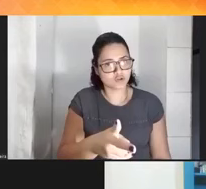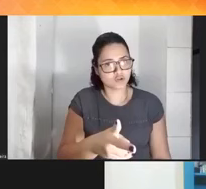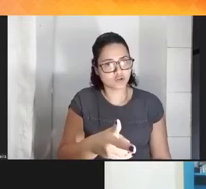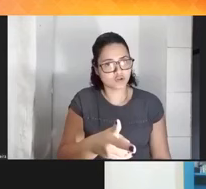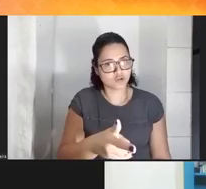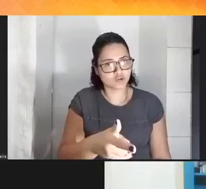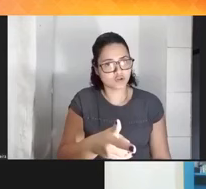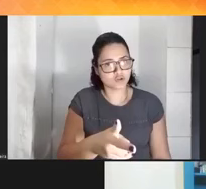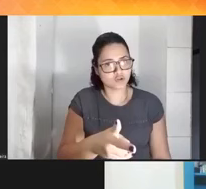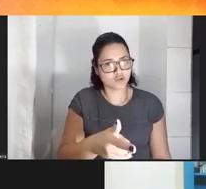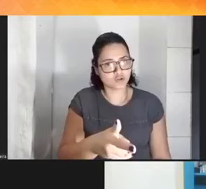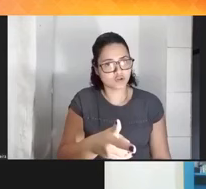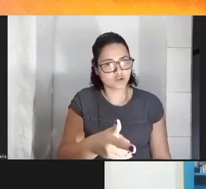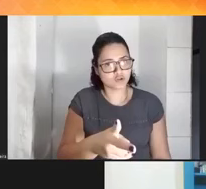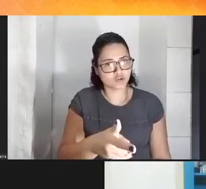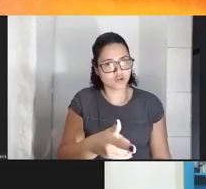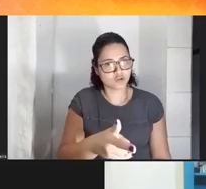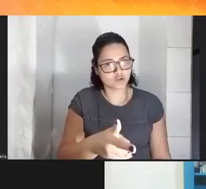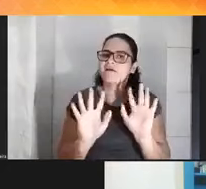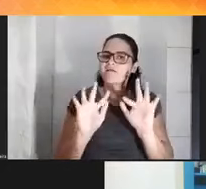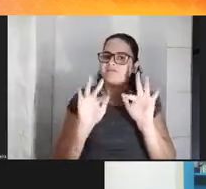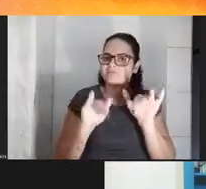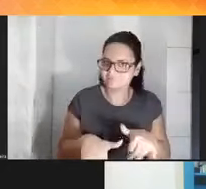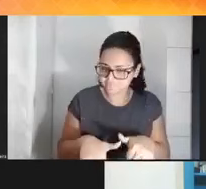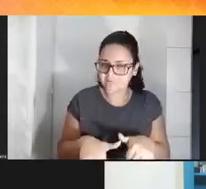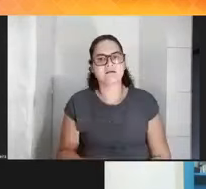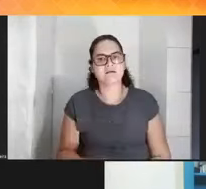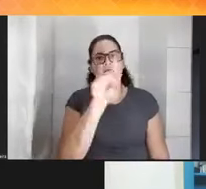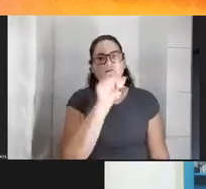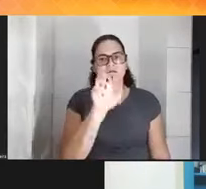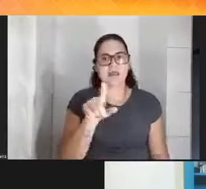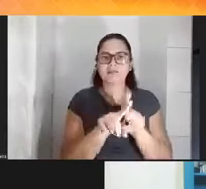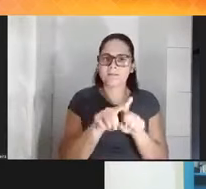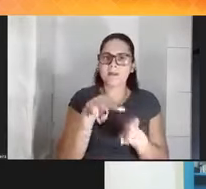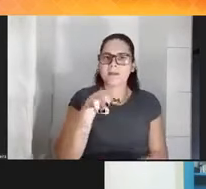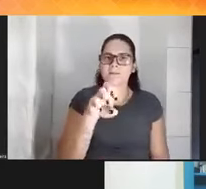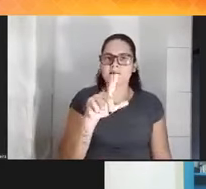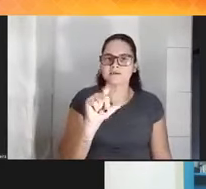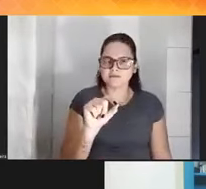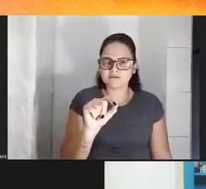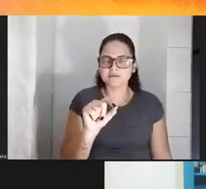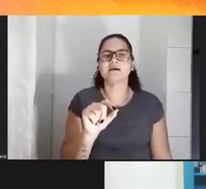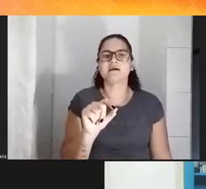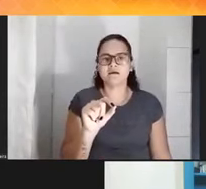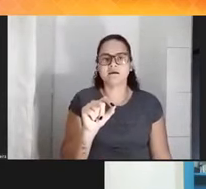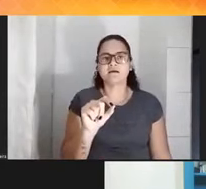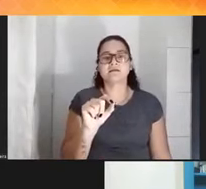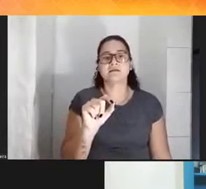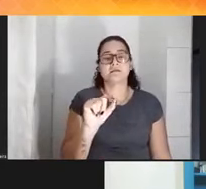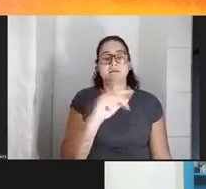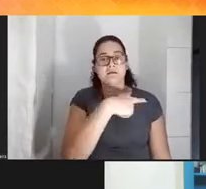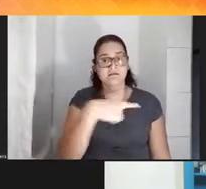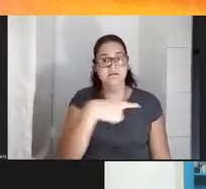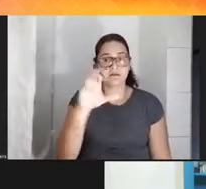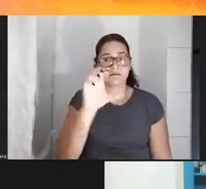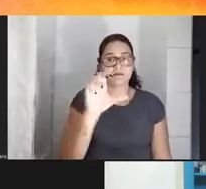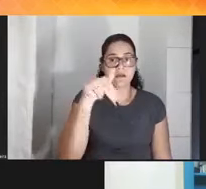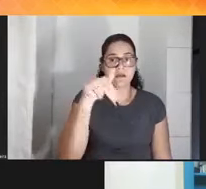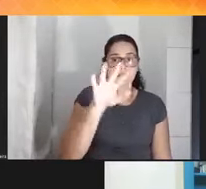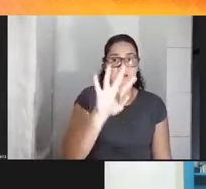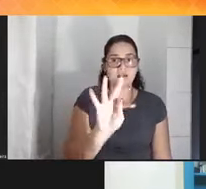agradecer ao Zezinho, ao Marcelo, ao nosso companheiro Heleno, presidente da CNTE, pelo convite para estar aqui hoje à tarde,